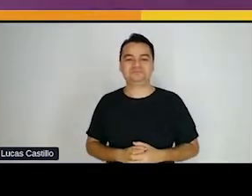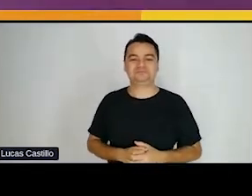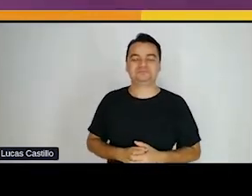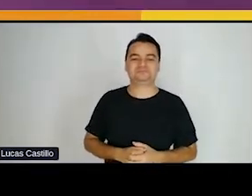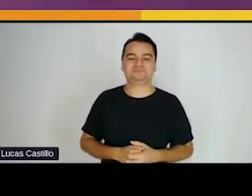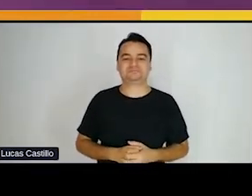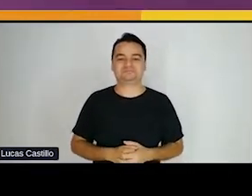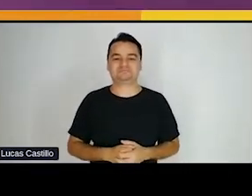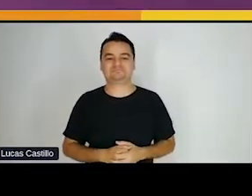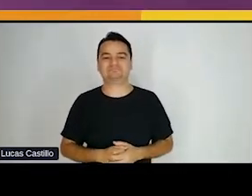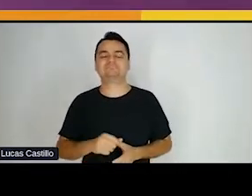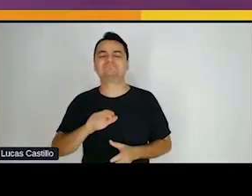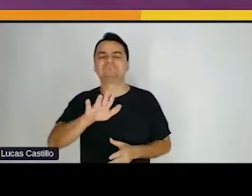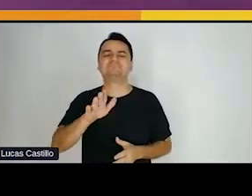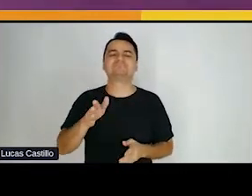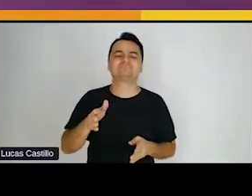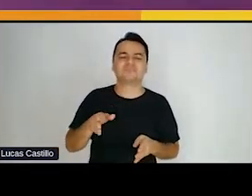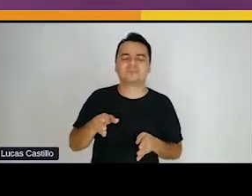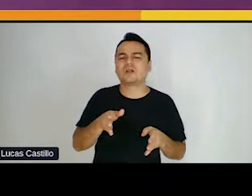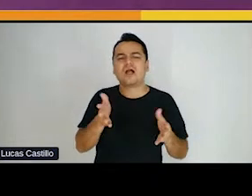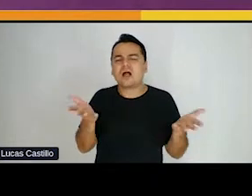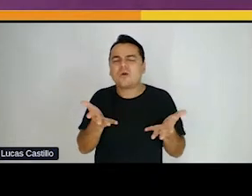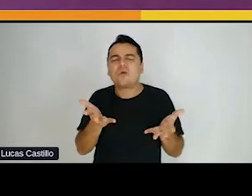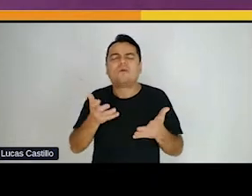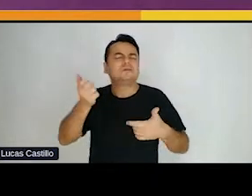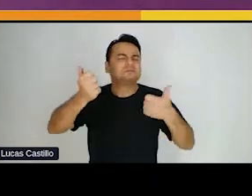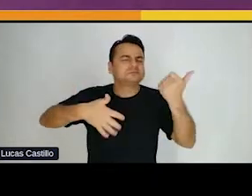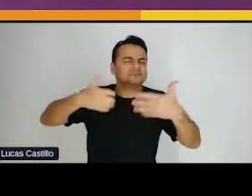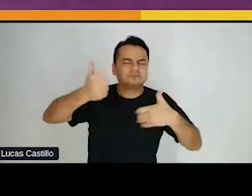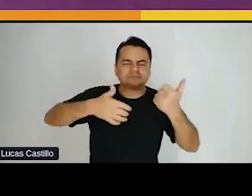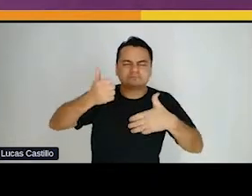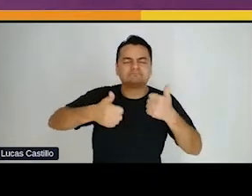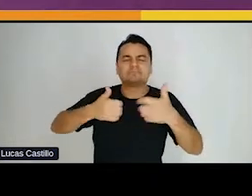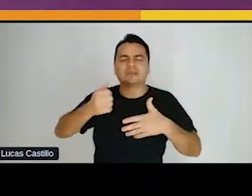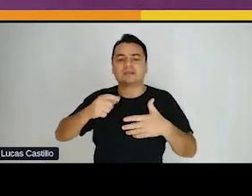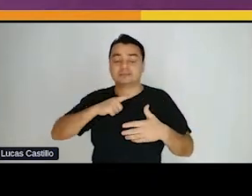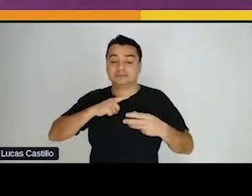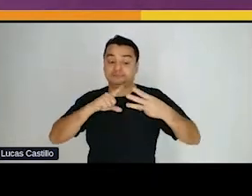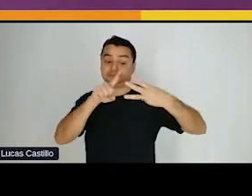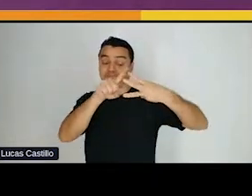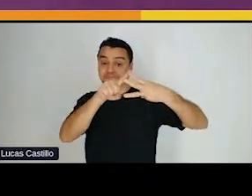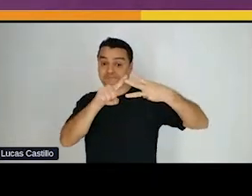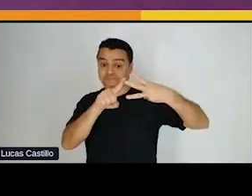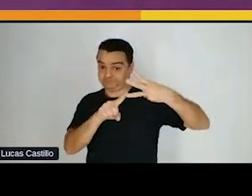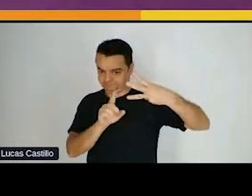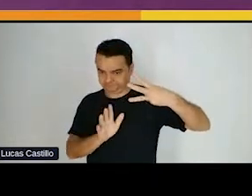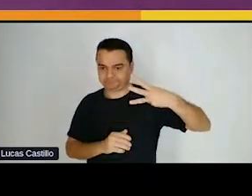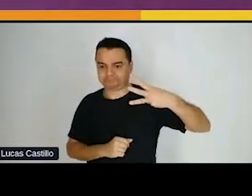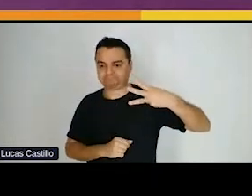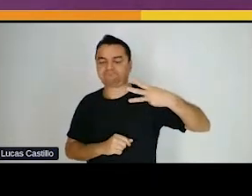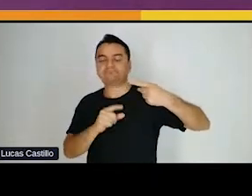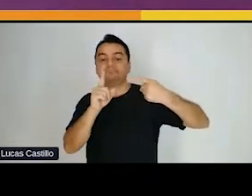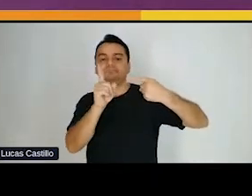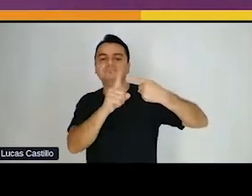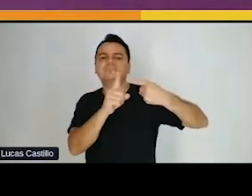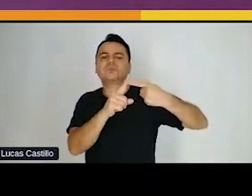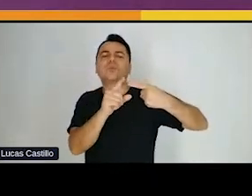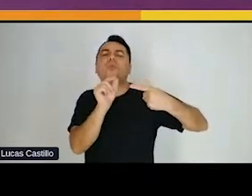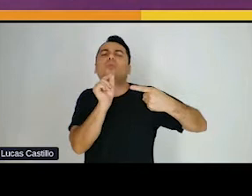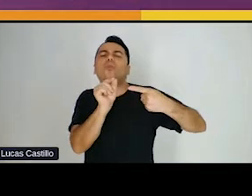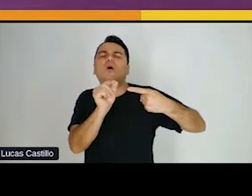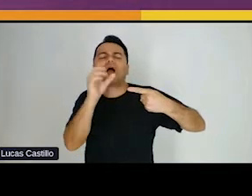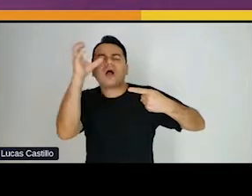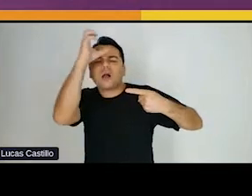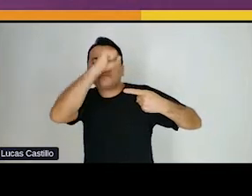O caminho que a gente vai seguir aí durante essa apresentação, né? São basicamente aí 3 tópicos. A gente vai falar um pouco sobre o que é o aprendizado